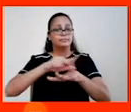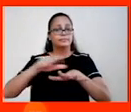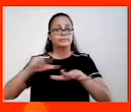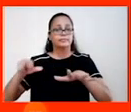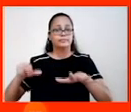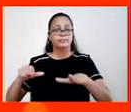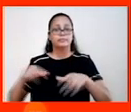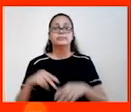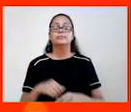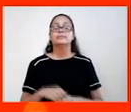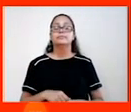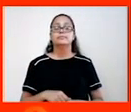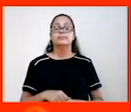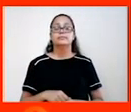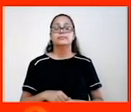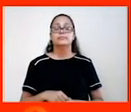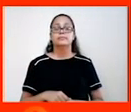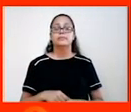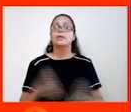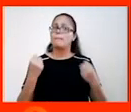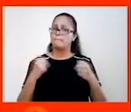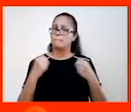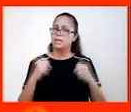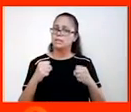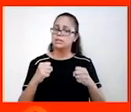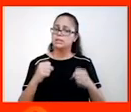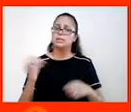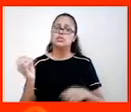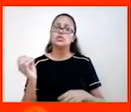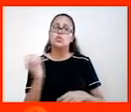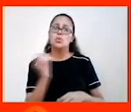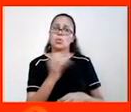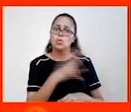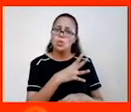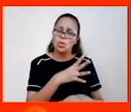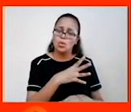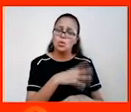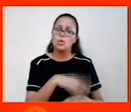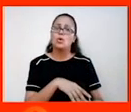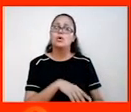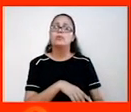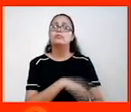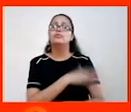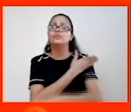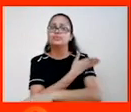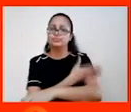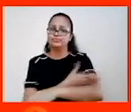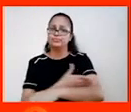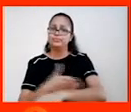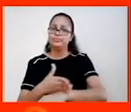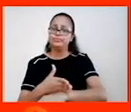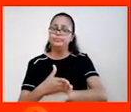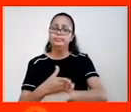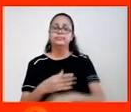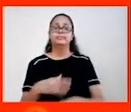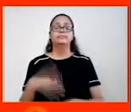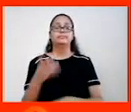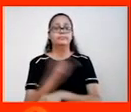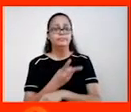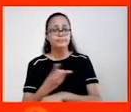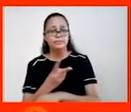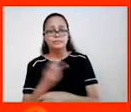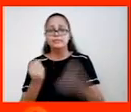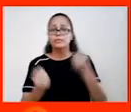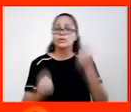diversidade, ela exige o quê? Novos hábitos. Então, as pessoas têm adotado novos hábitos de consumo, têm procurado por